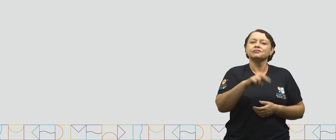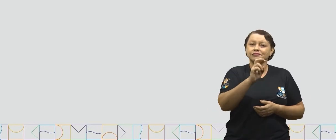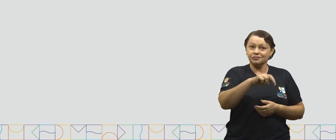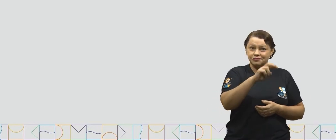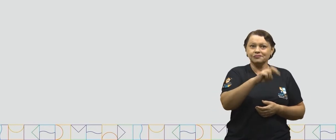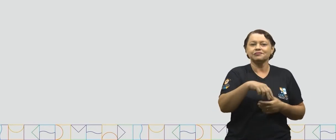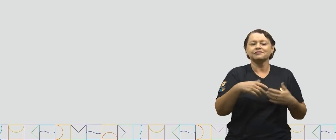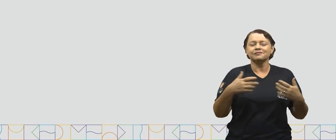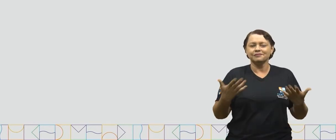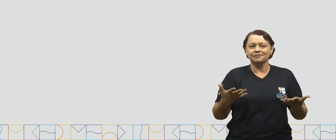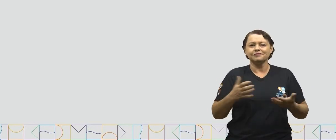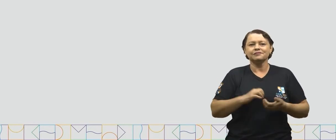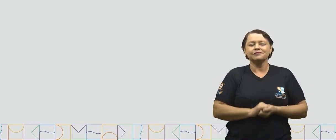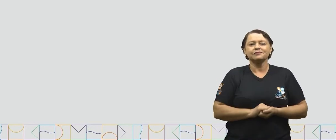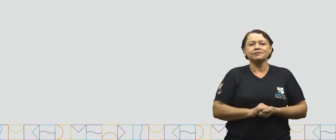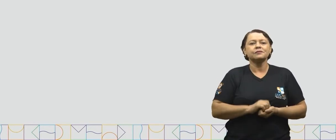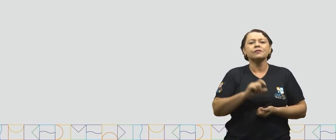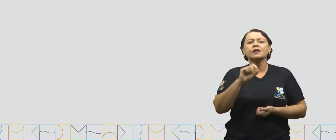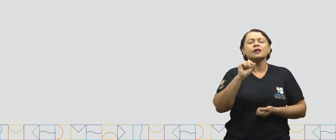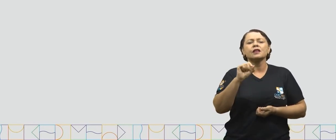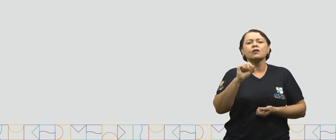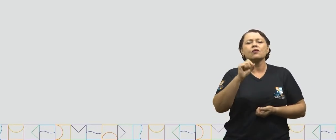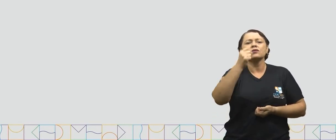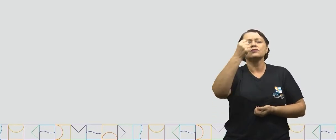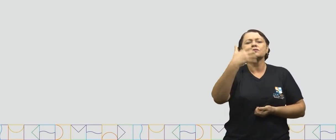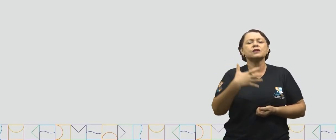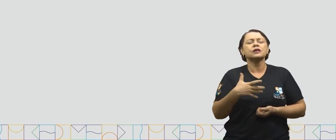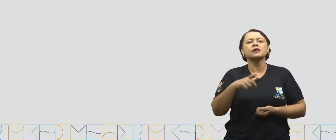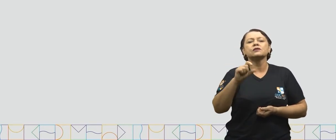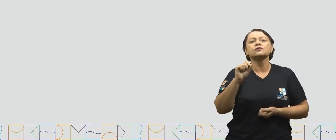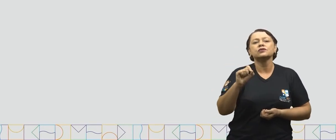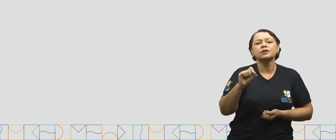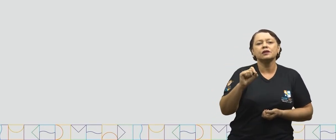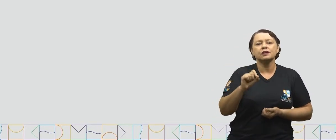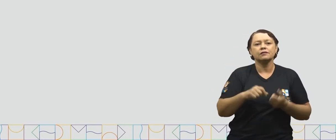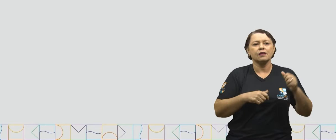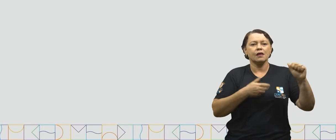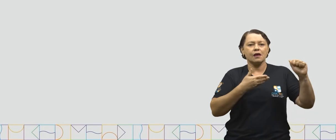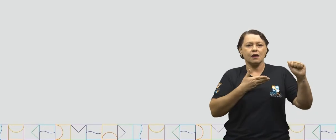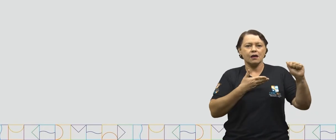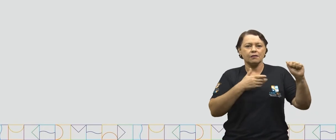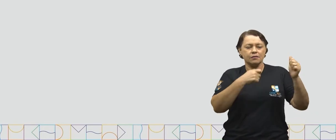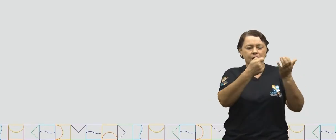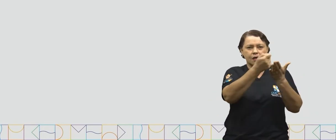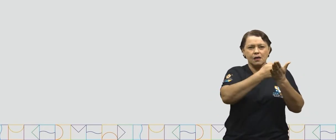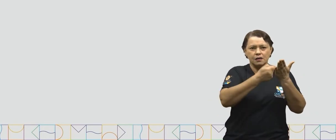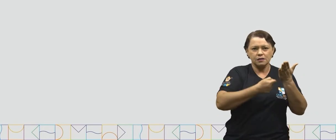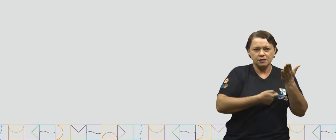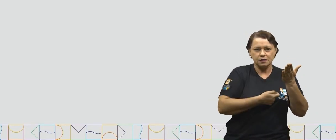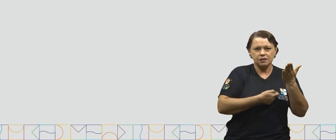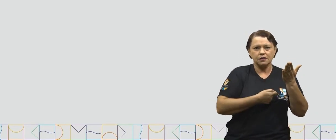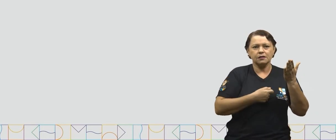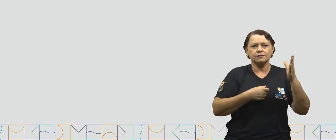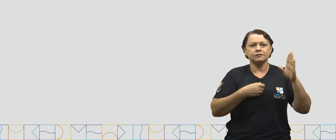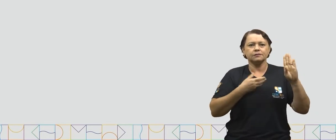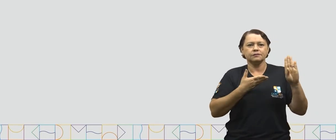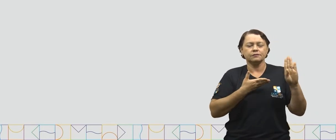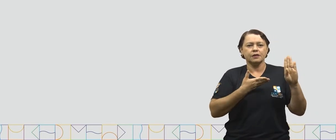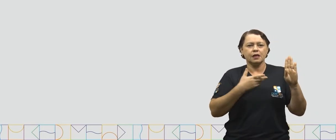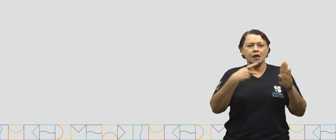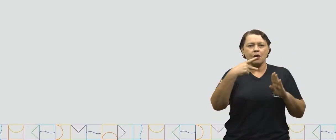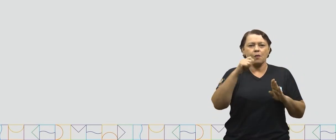pé. Estamos nos referindo à alternativa A, a escrita cuneiforme, alternativa B,